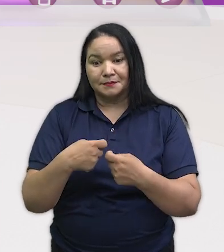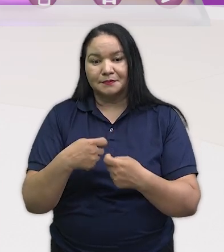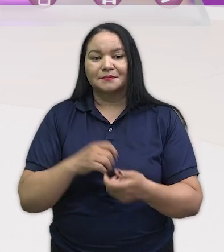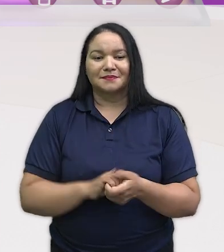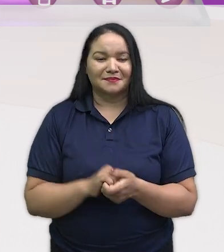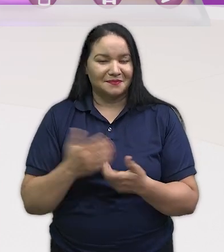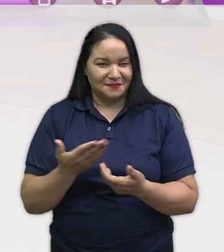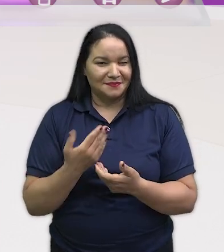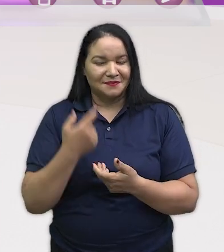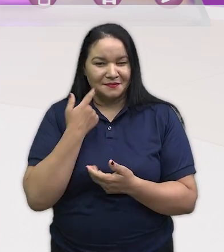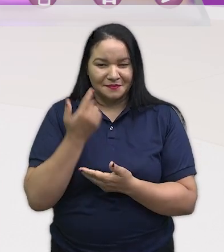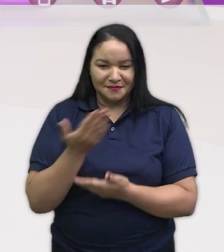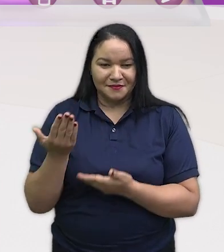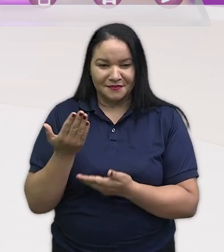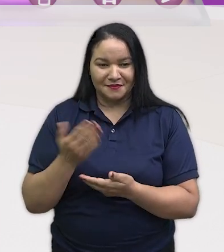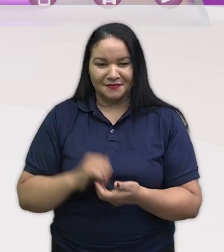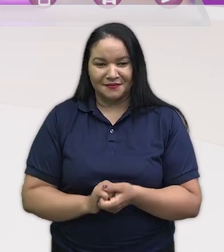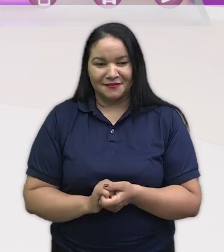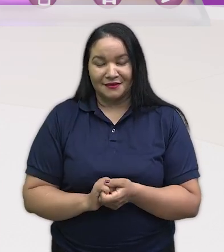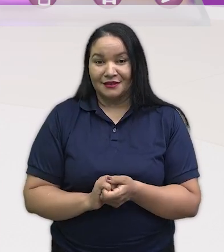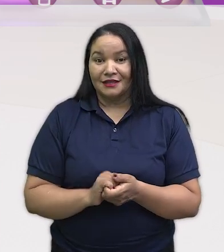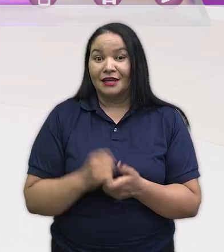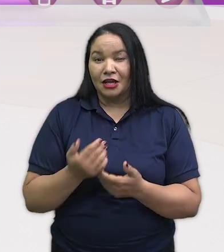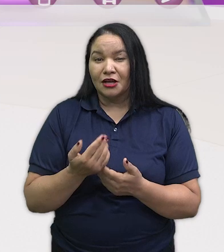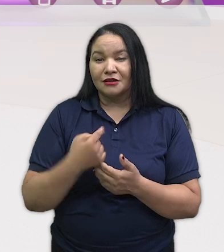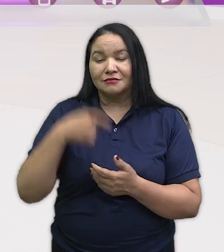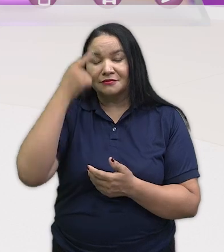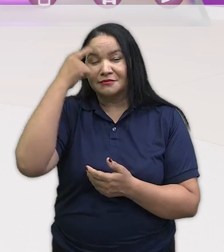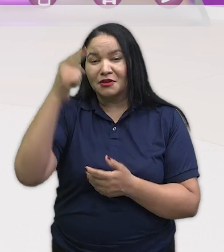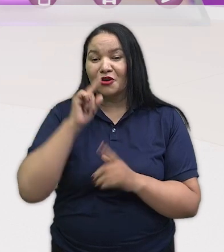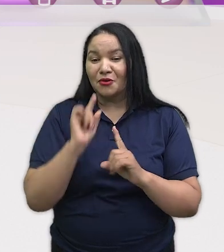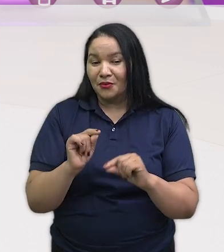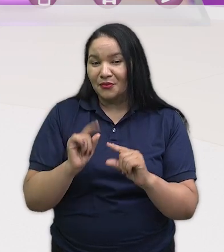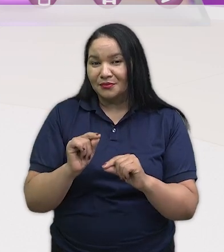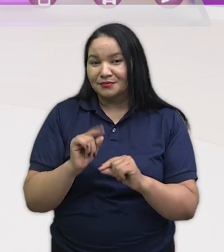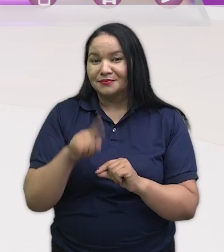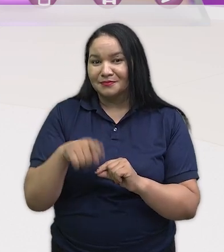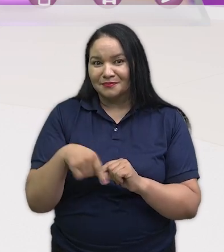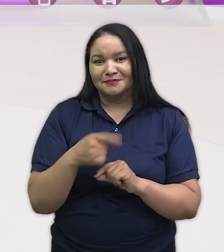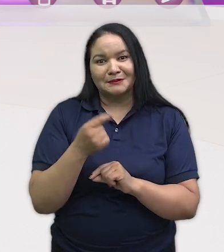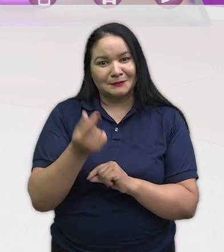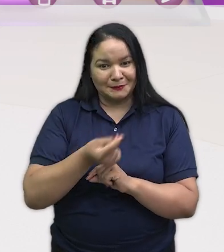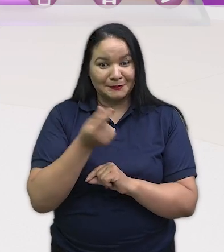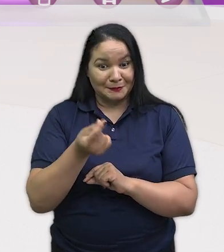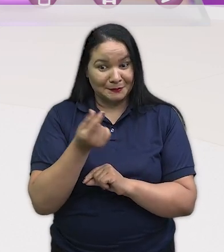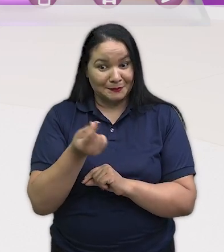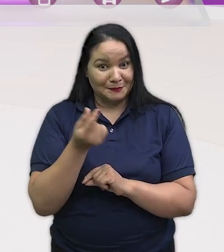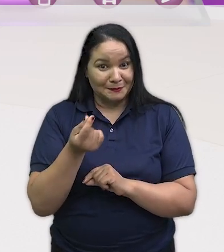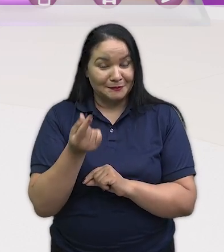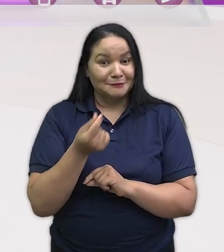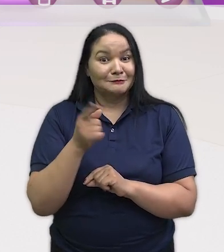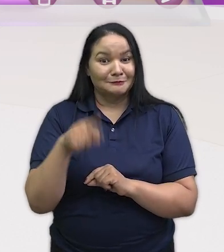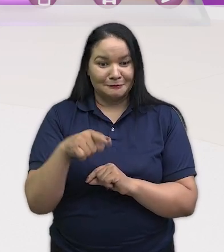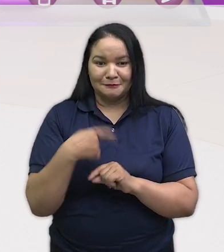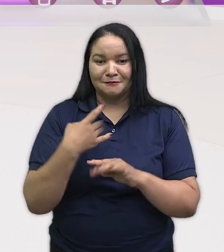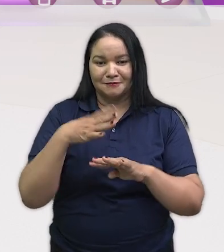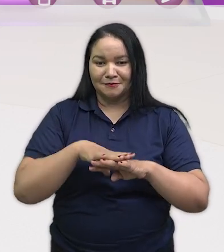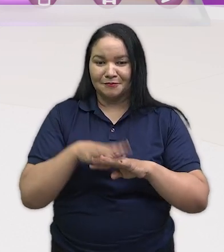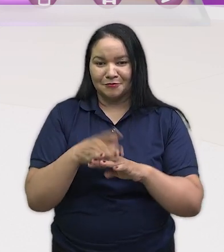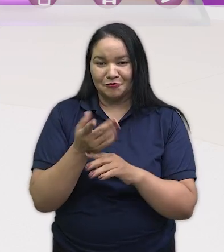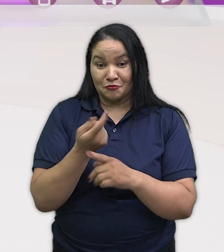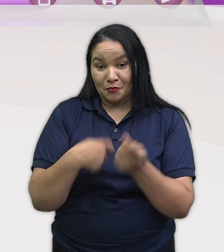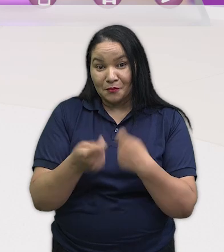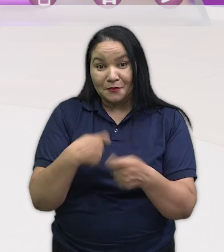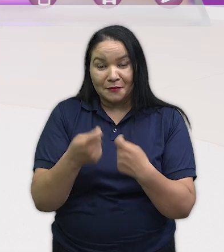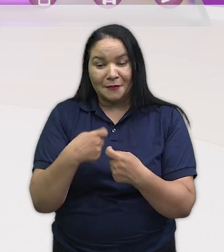quando falamos de matemática financeira, a primeira coisa que nos vem à cabeça, ó, é dinheiro, né? Matemática financeira, nós vamos falar